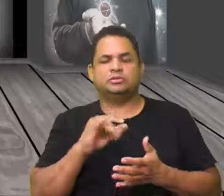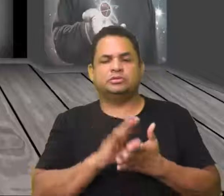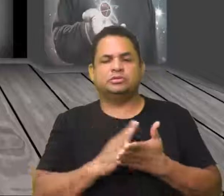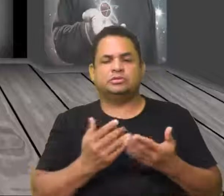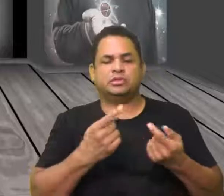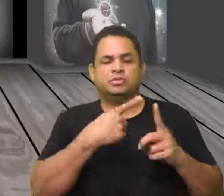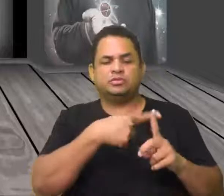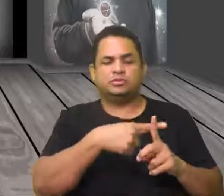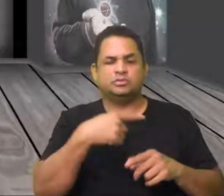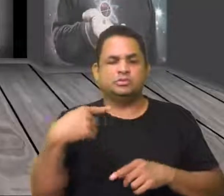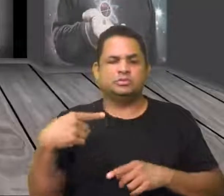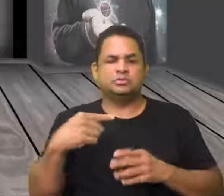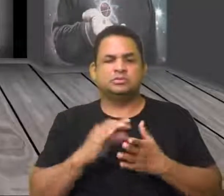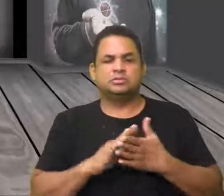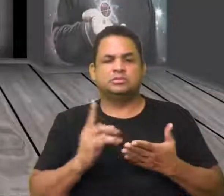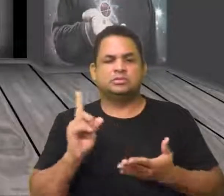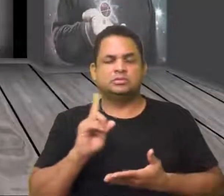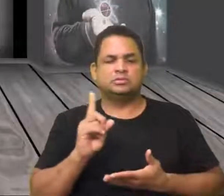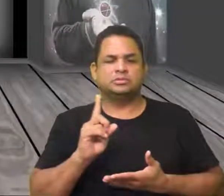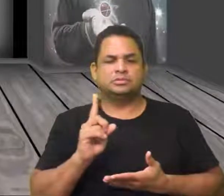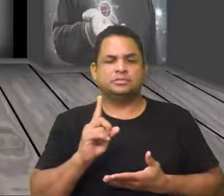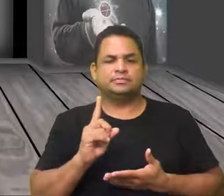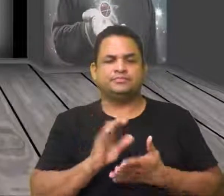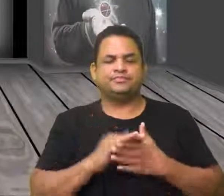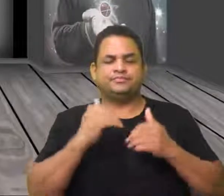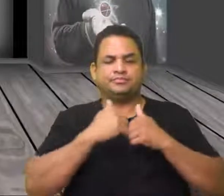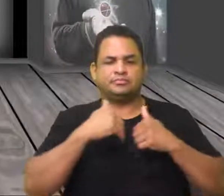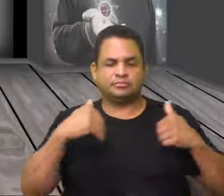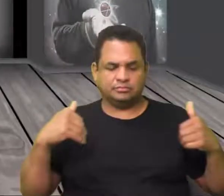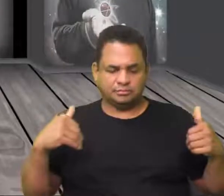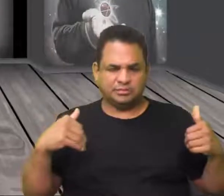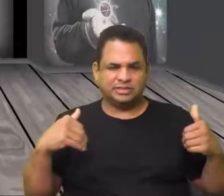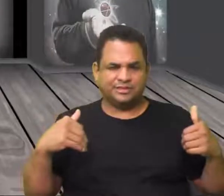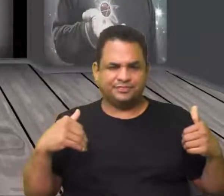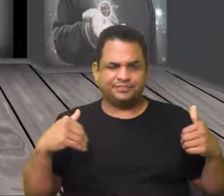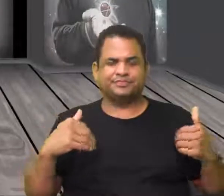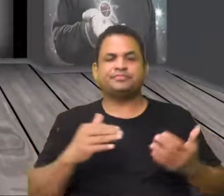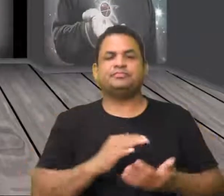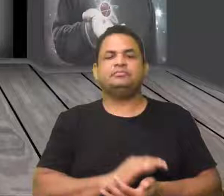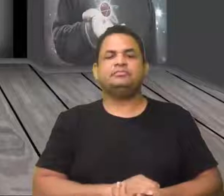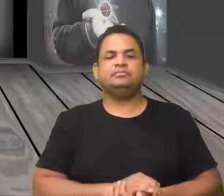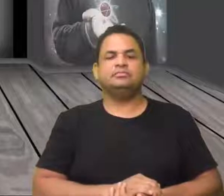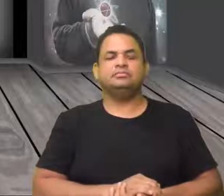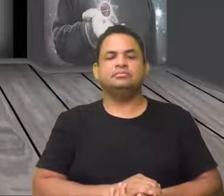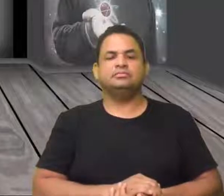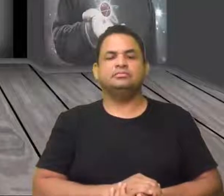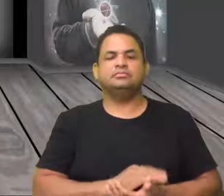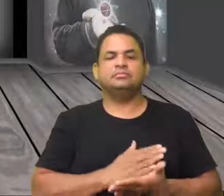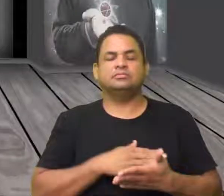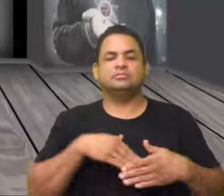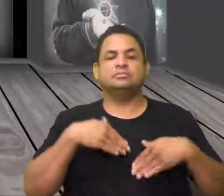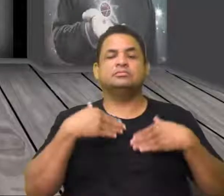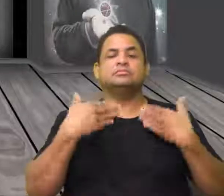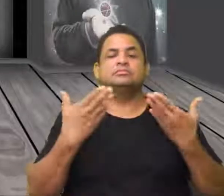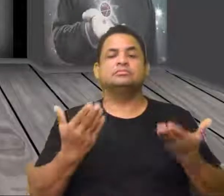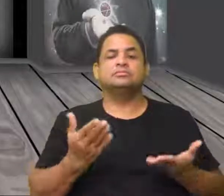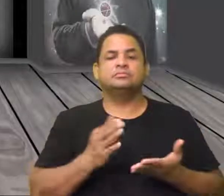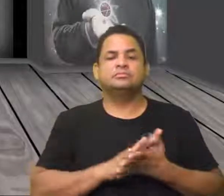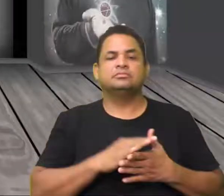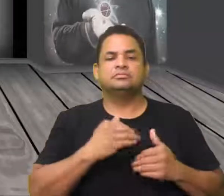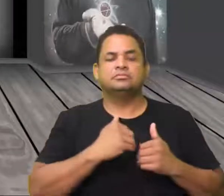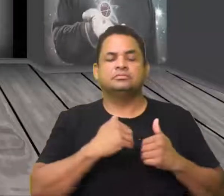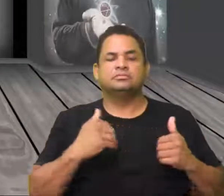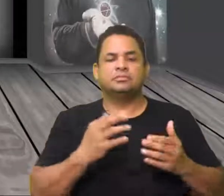negativo e positivo, ele está carregado. Não, ele separou, igual o Décio falou, ele separou. A partir do momento que eu tiro daqui,